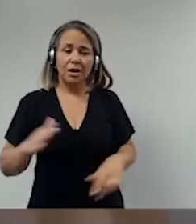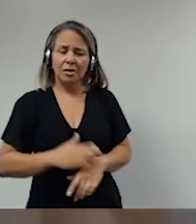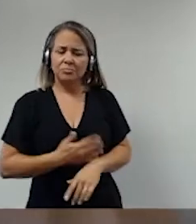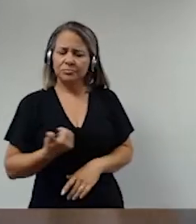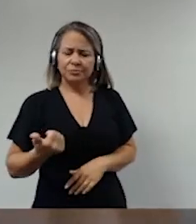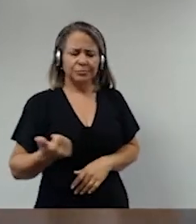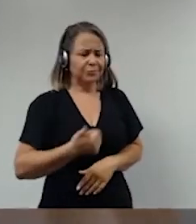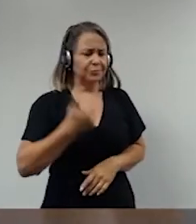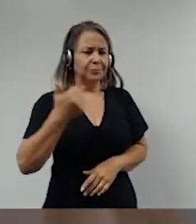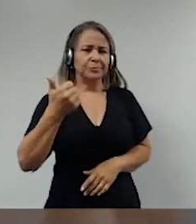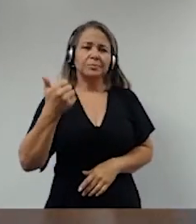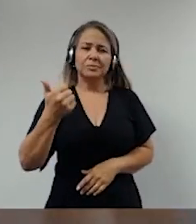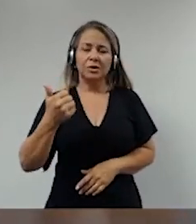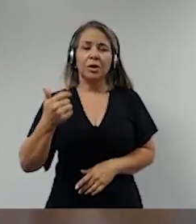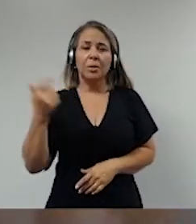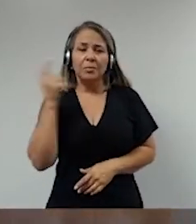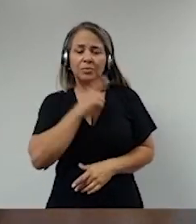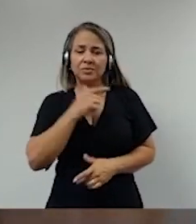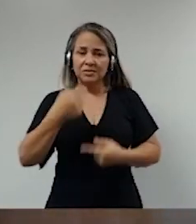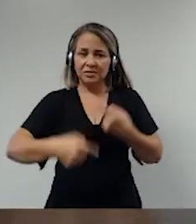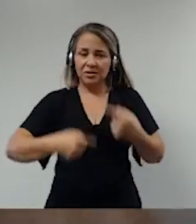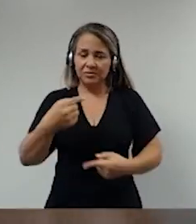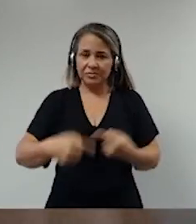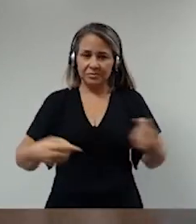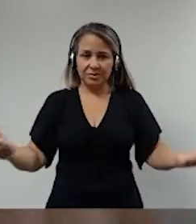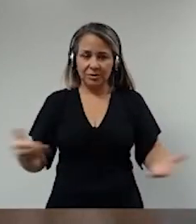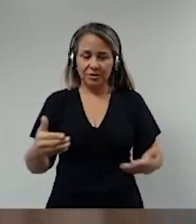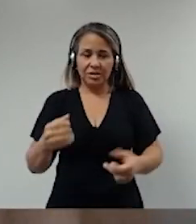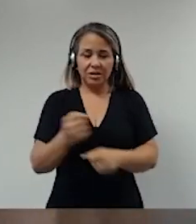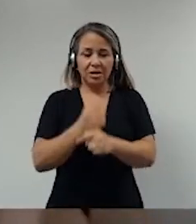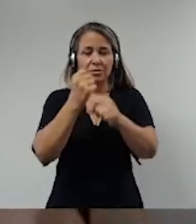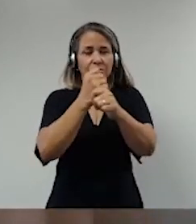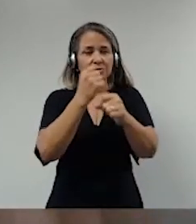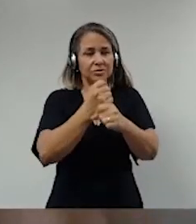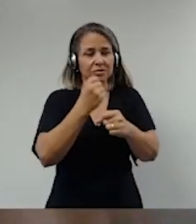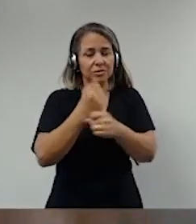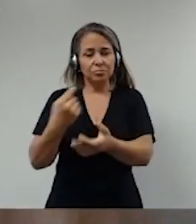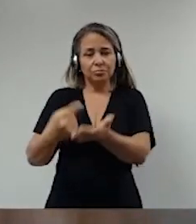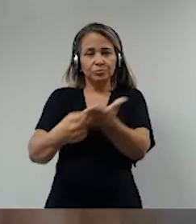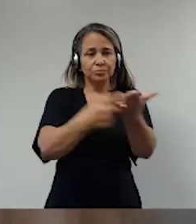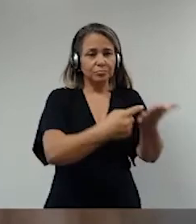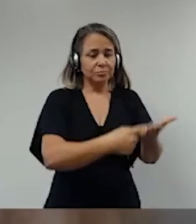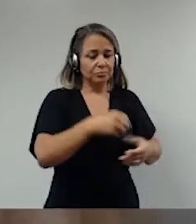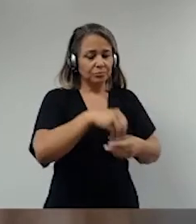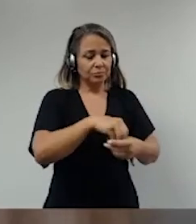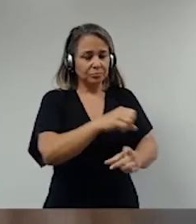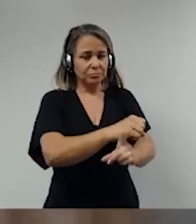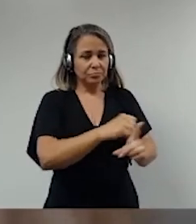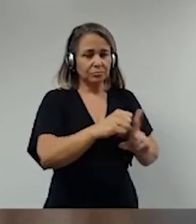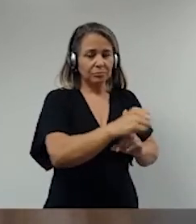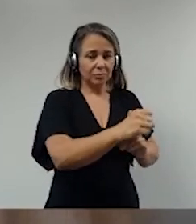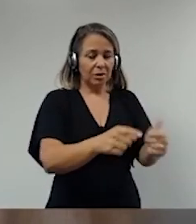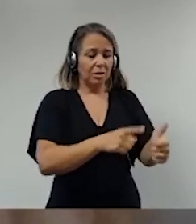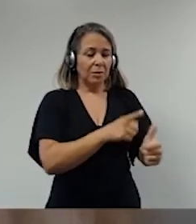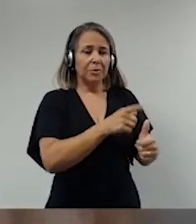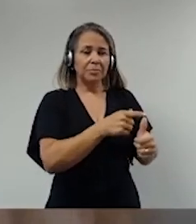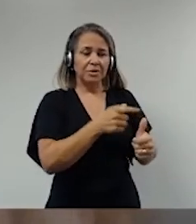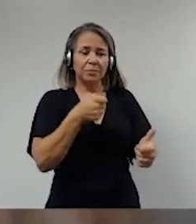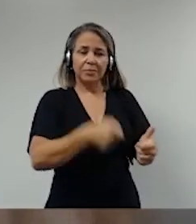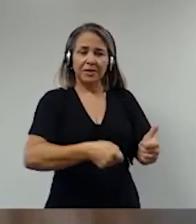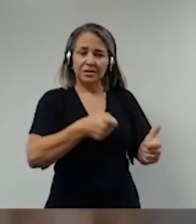fundamental para poder travar agora, que é a construção de pactuações na sociedade para, primeiro,